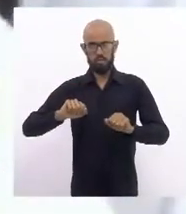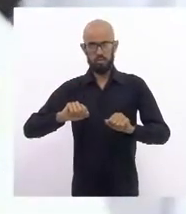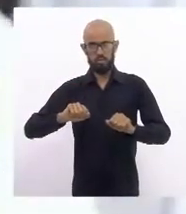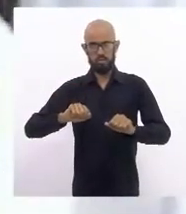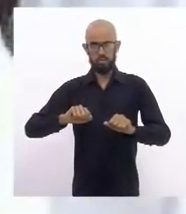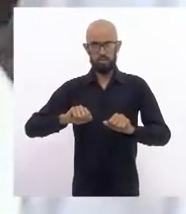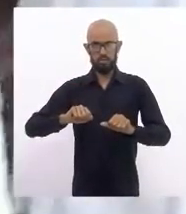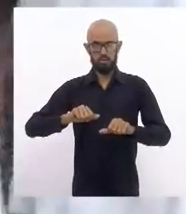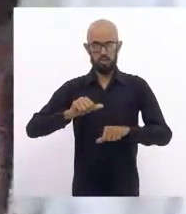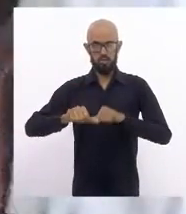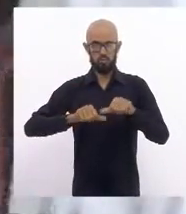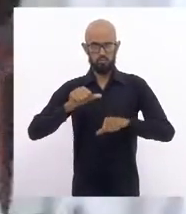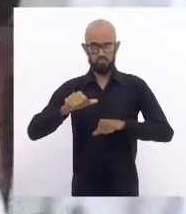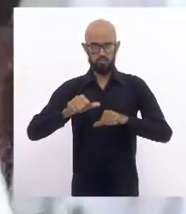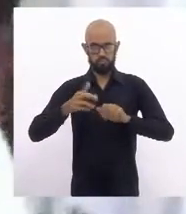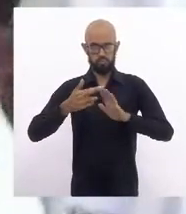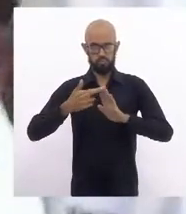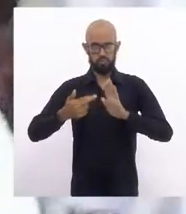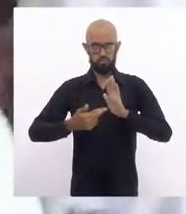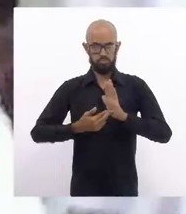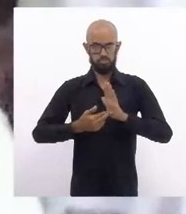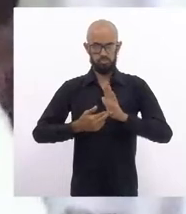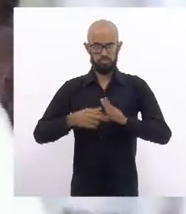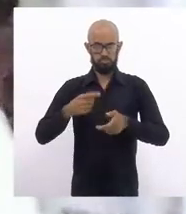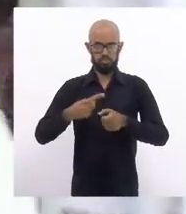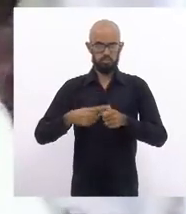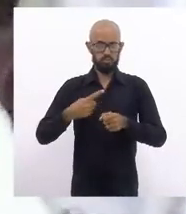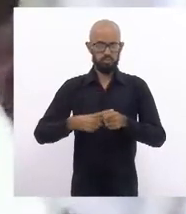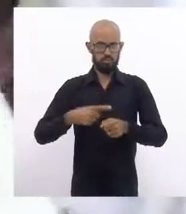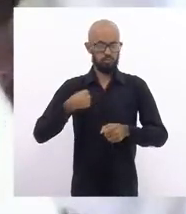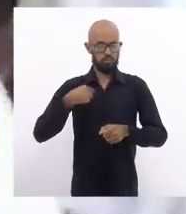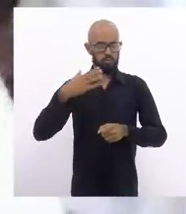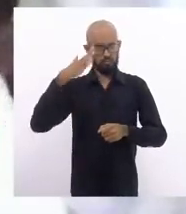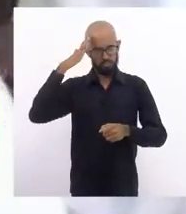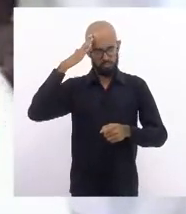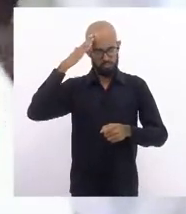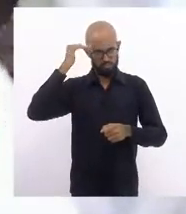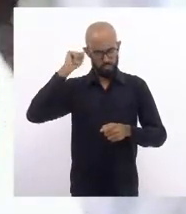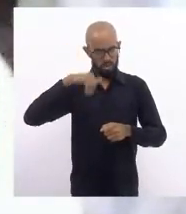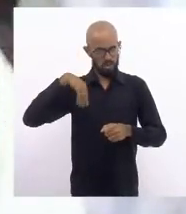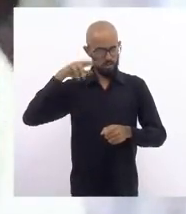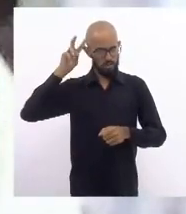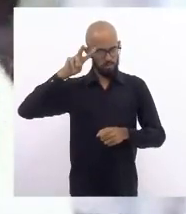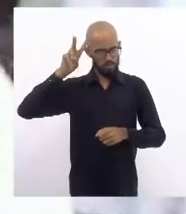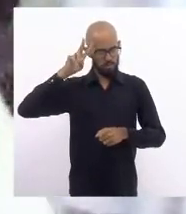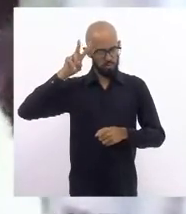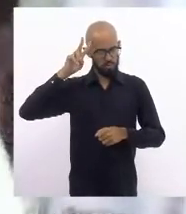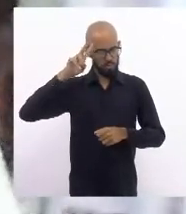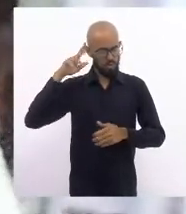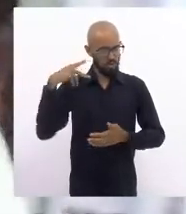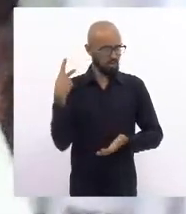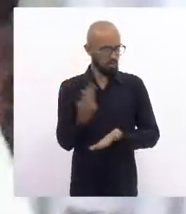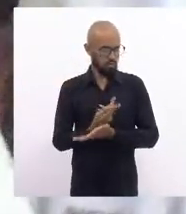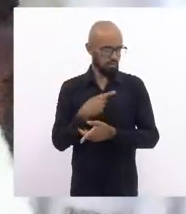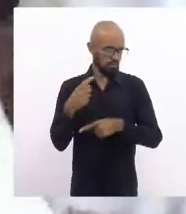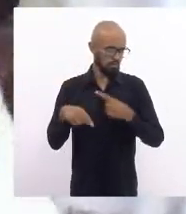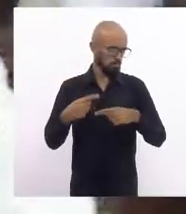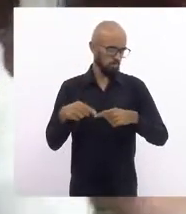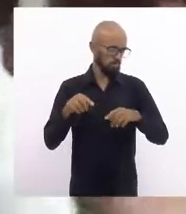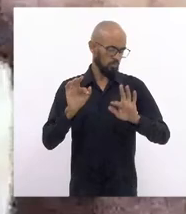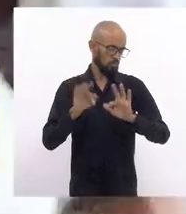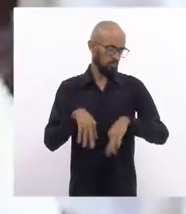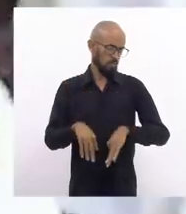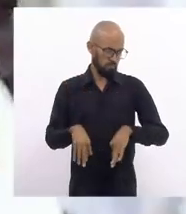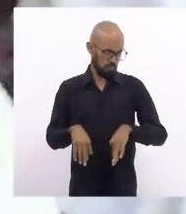parâmetros urbanísticos. E por aí, eu sei como é que essa história anda e como que ela termina. De maneira que,